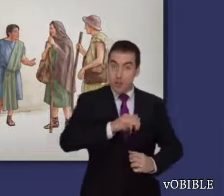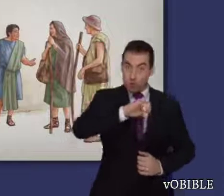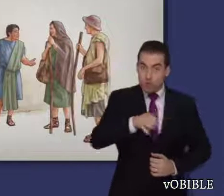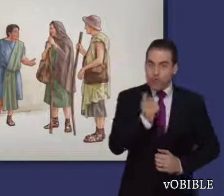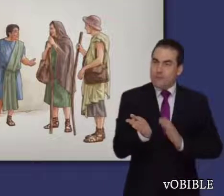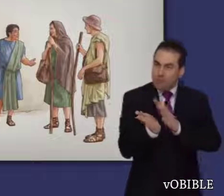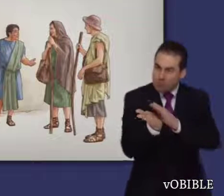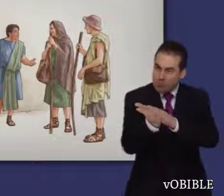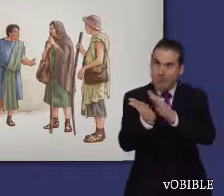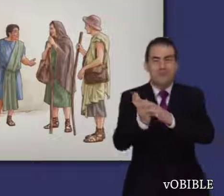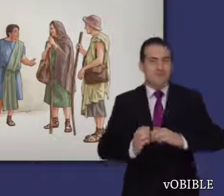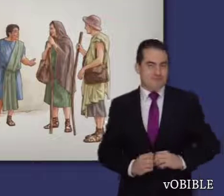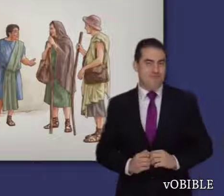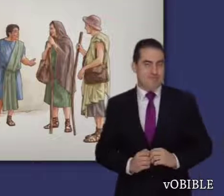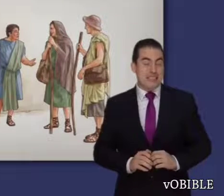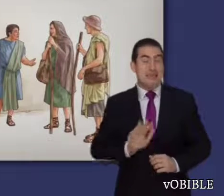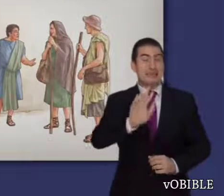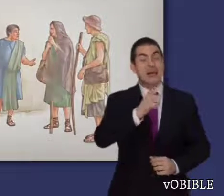João elogiou a hospitalidade dele.